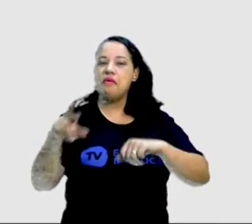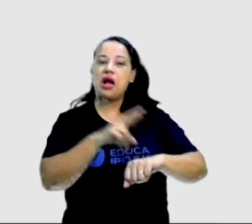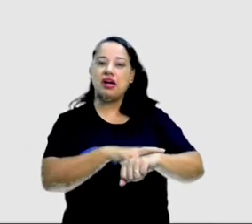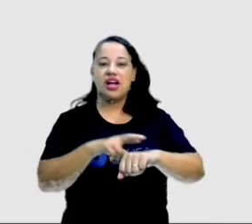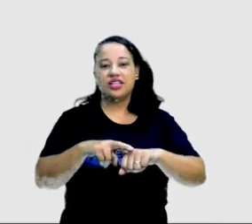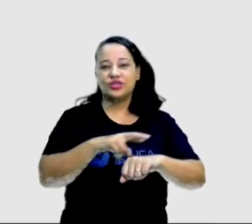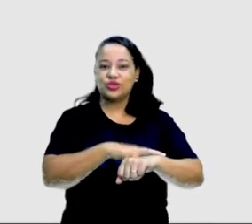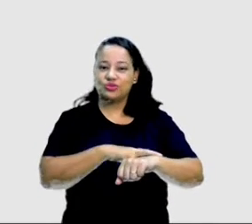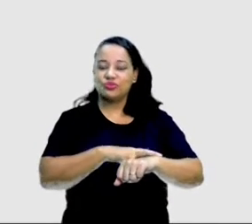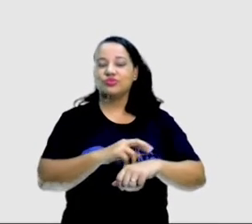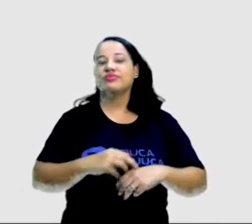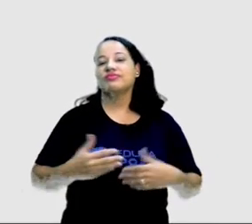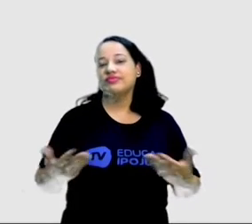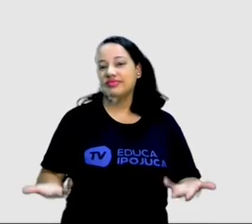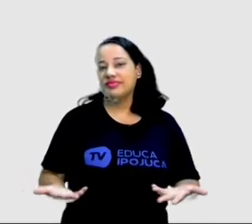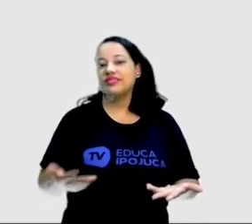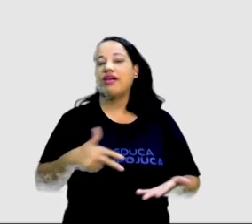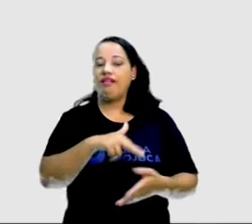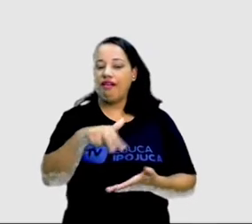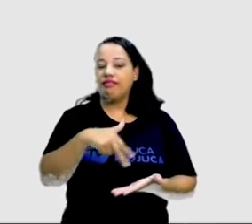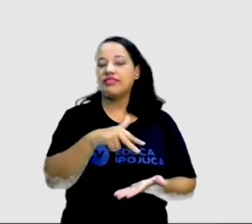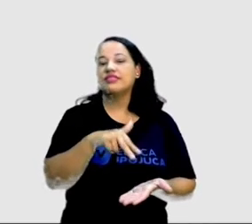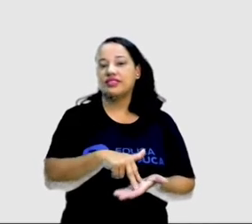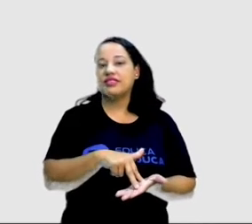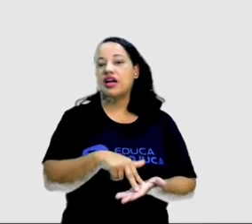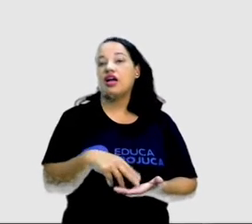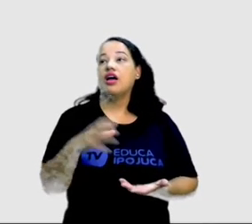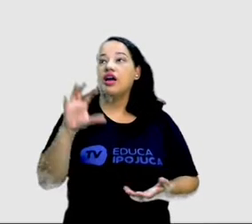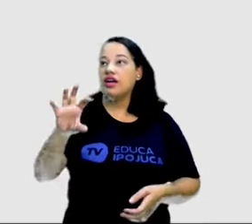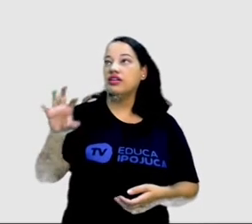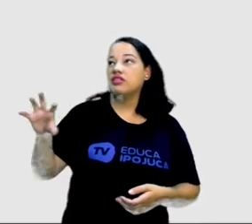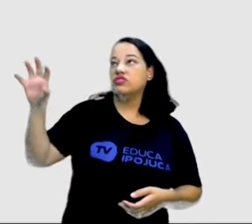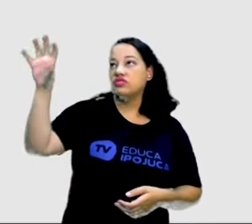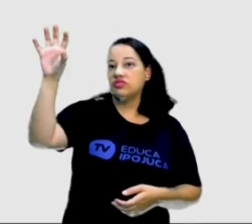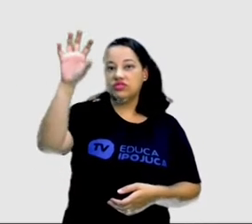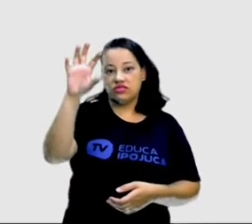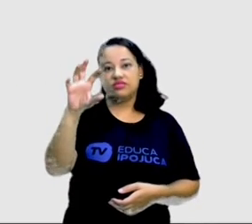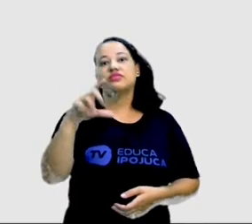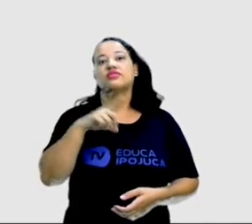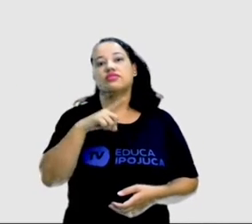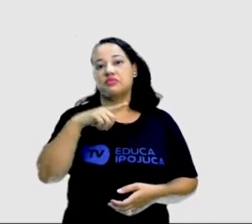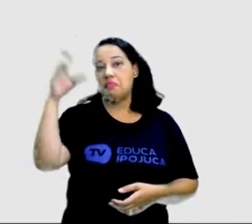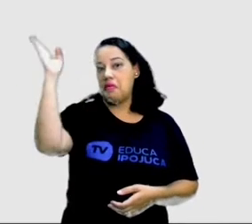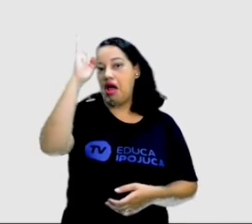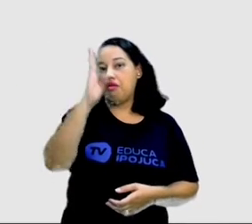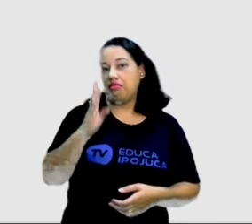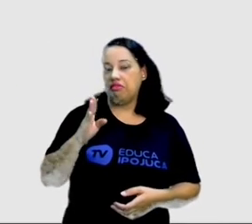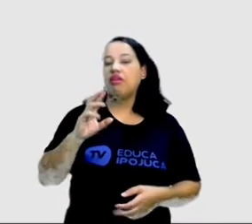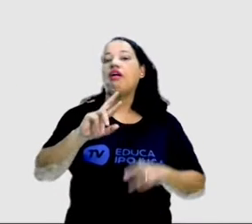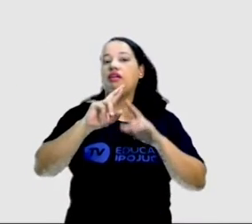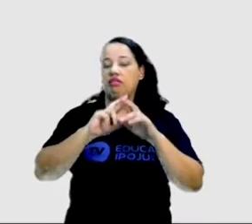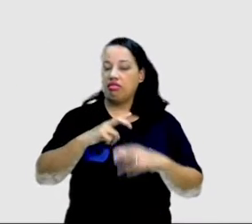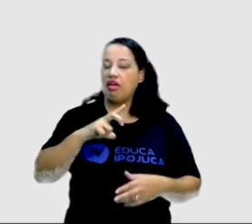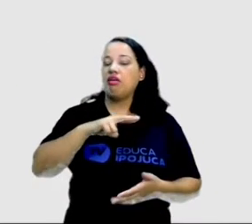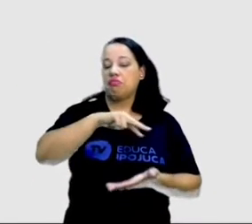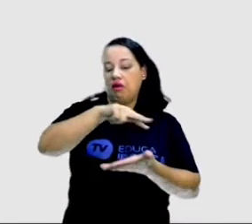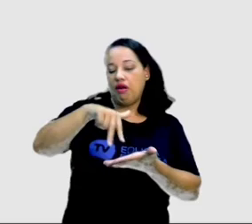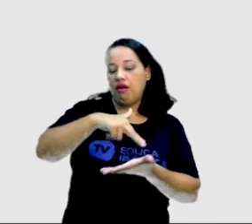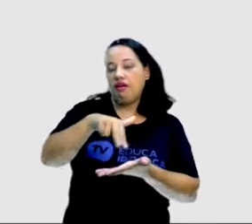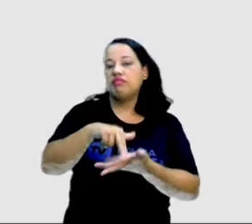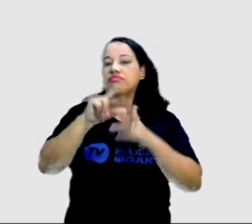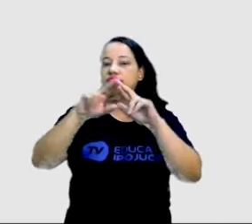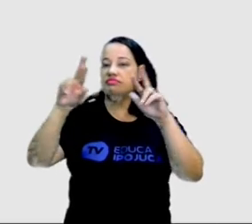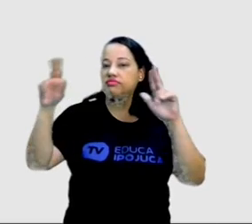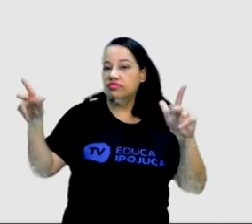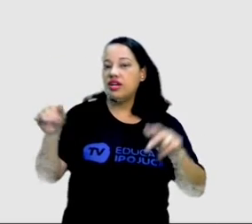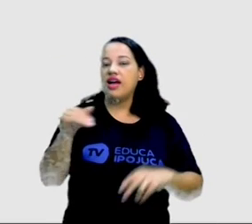ritmos. E cada região do Brasil possui danças diferentes. As danças de